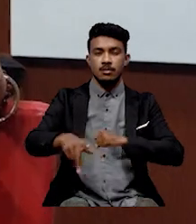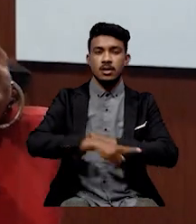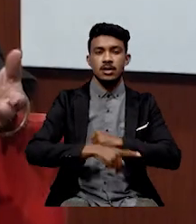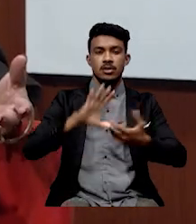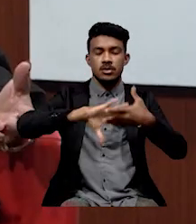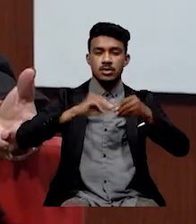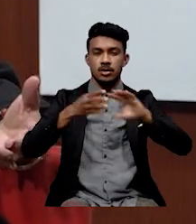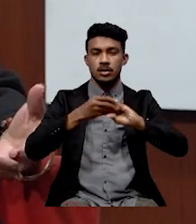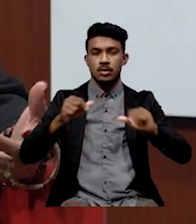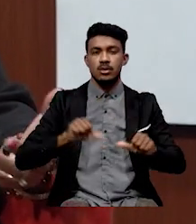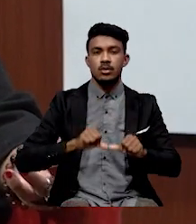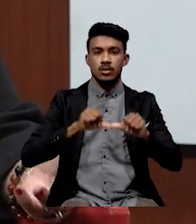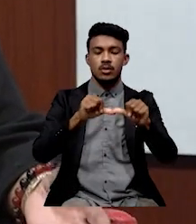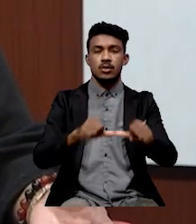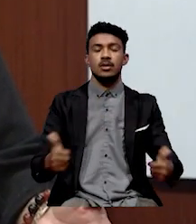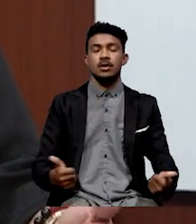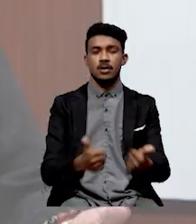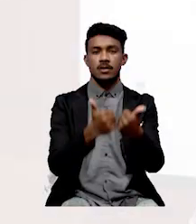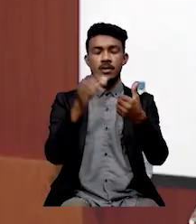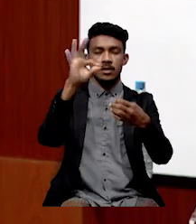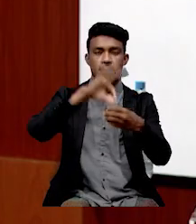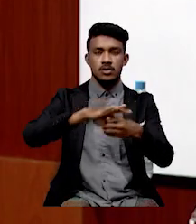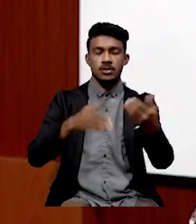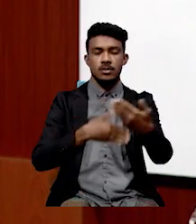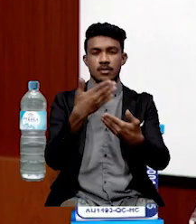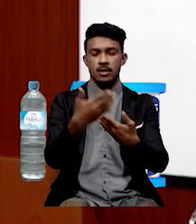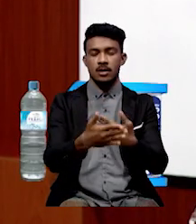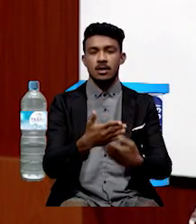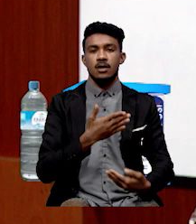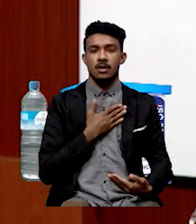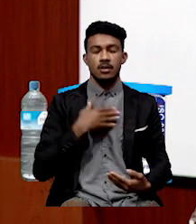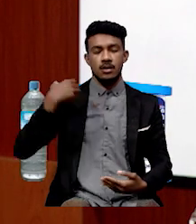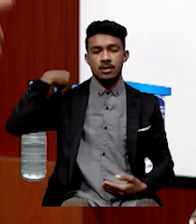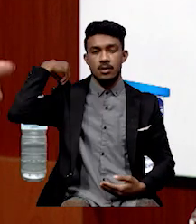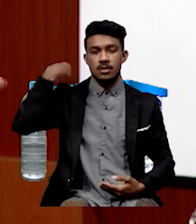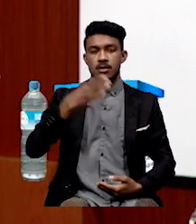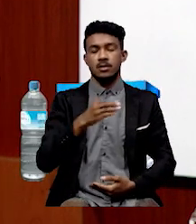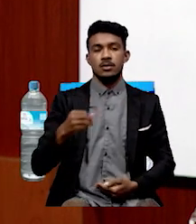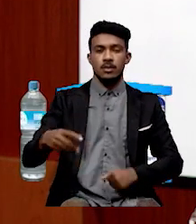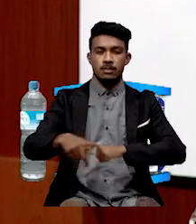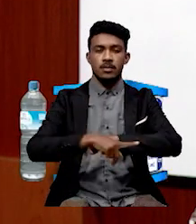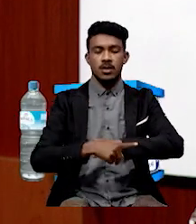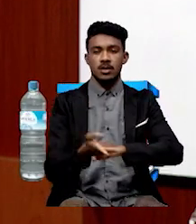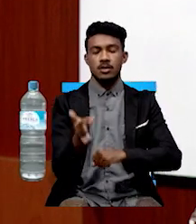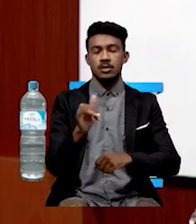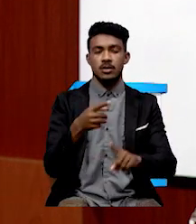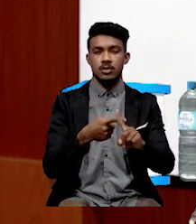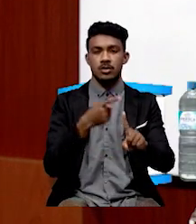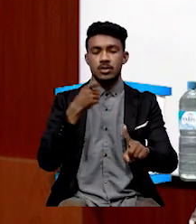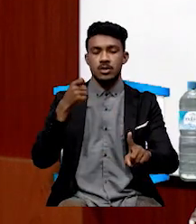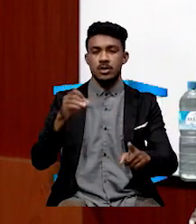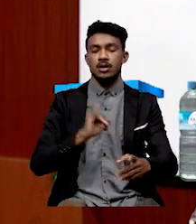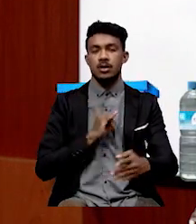se continua compete ia eleição mai. Na candidatura ia apoio moços partido ne be que hau lidera anterior